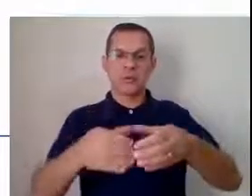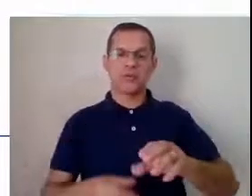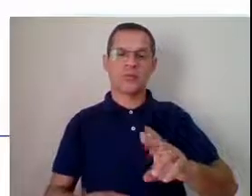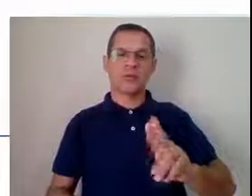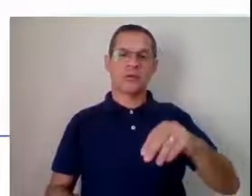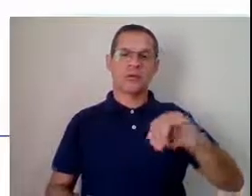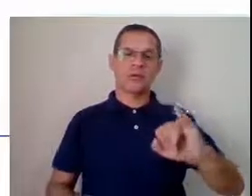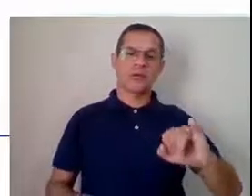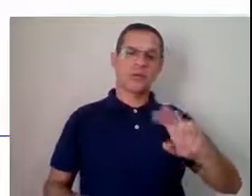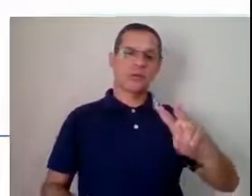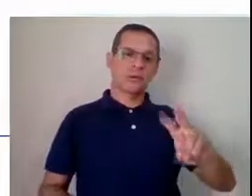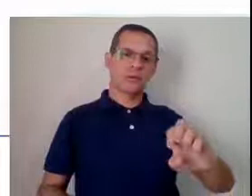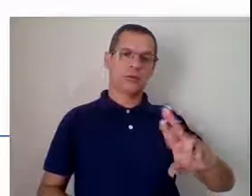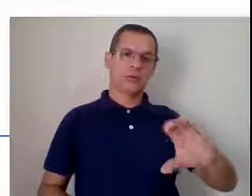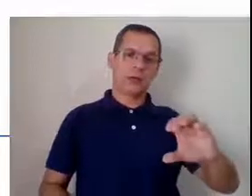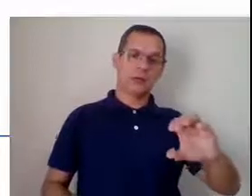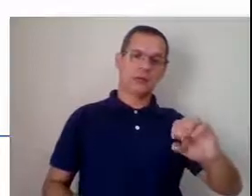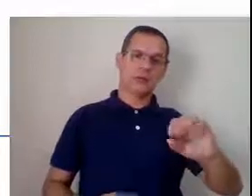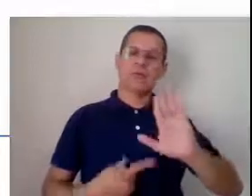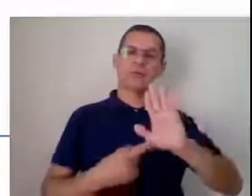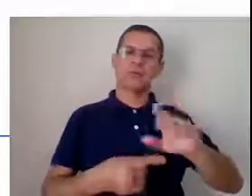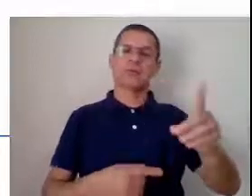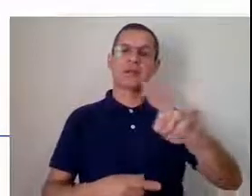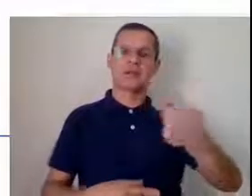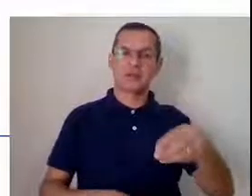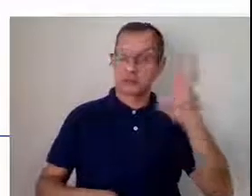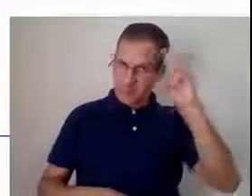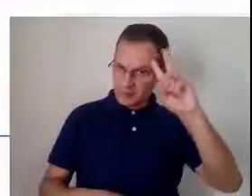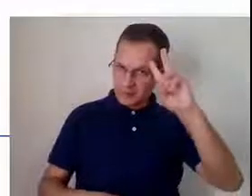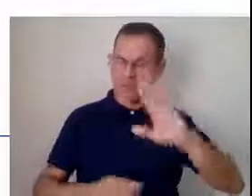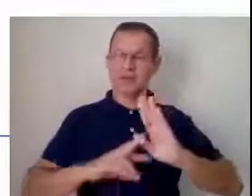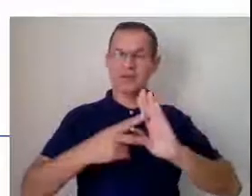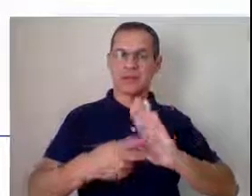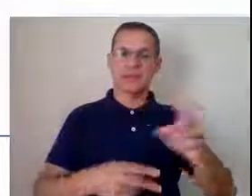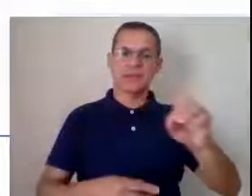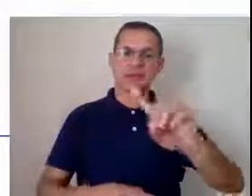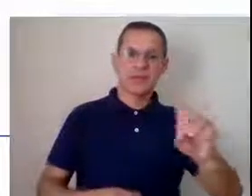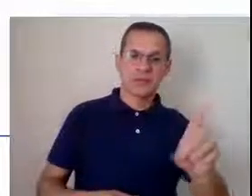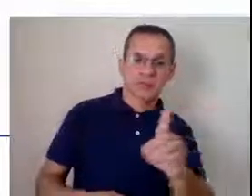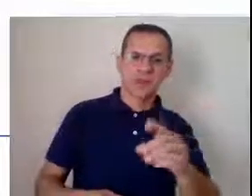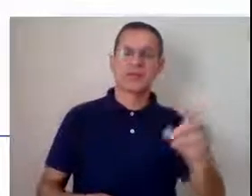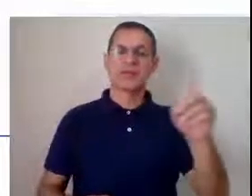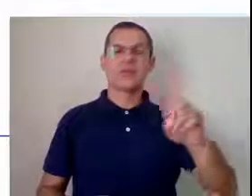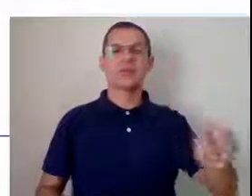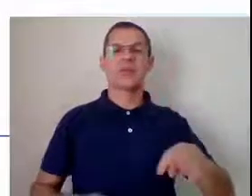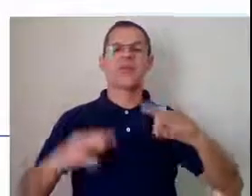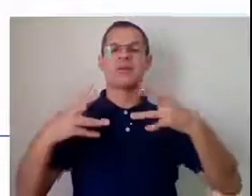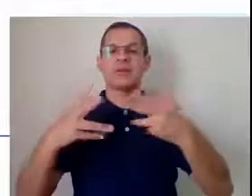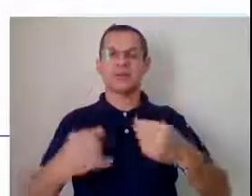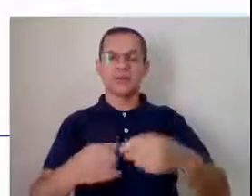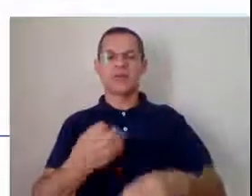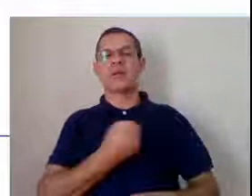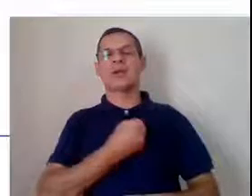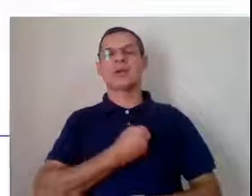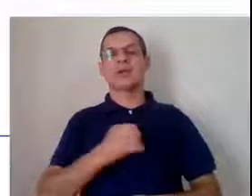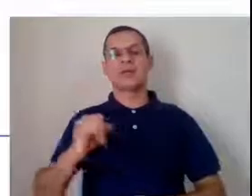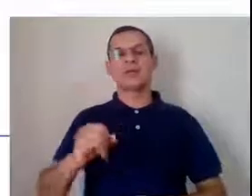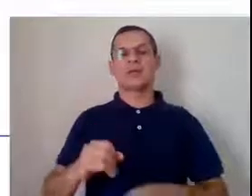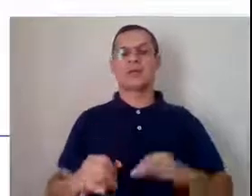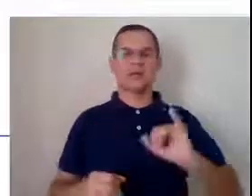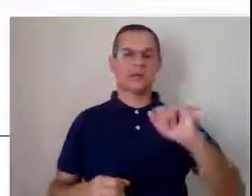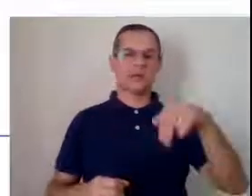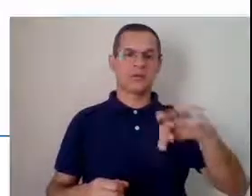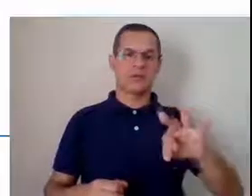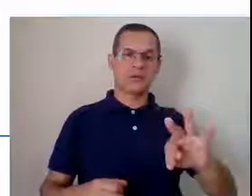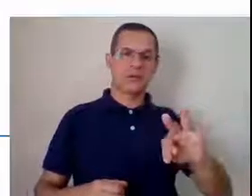universo é representado por Z. Lembram o que representa o Z? Os Z são todos os números